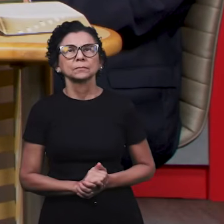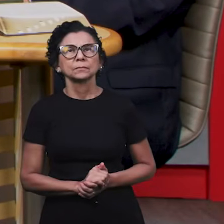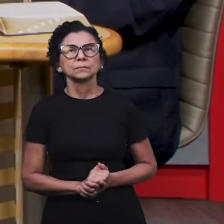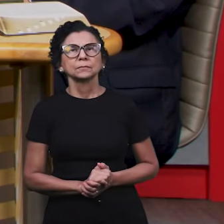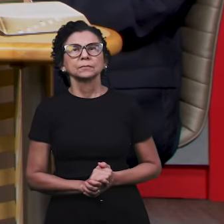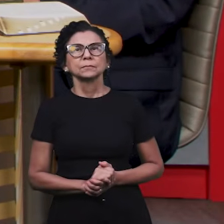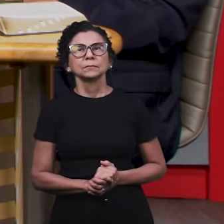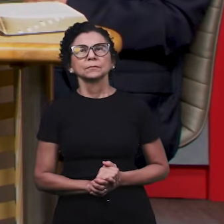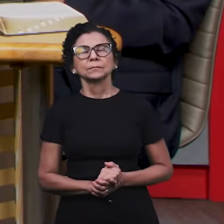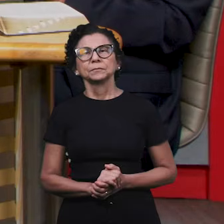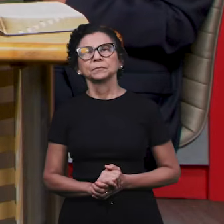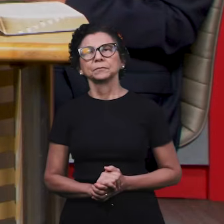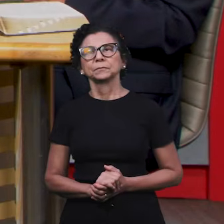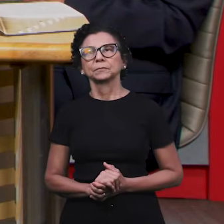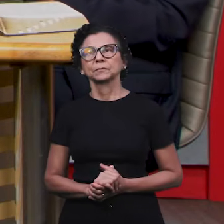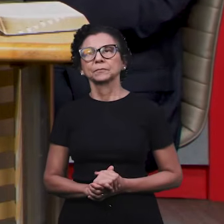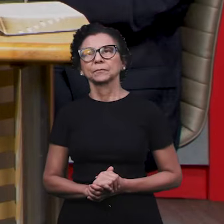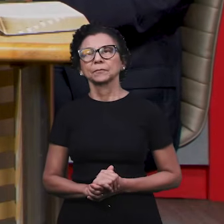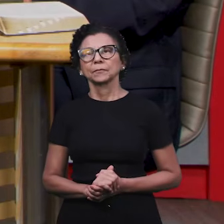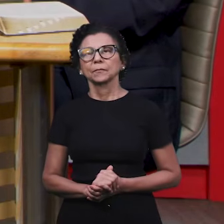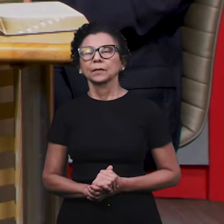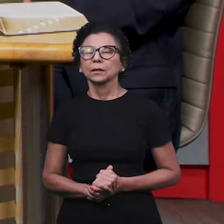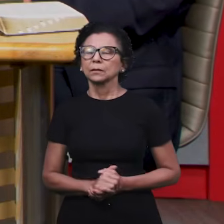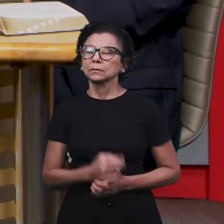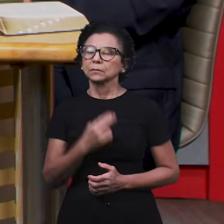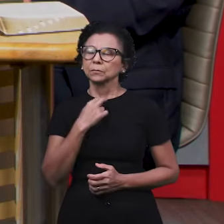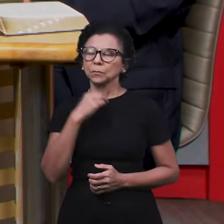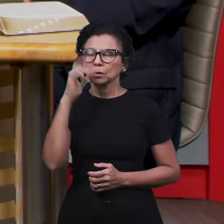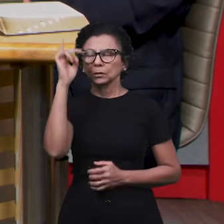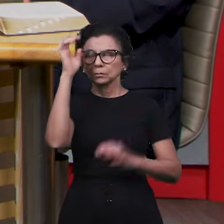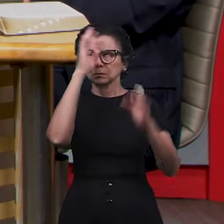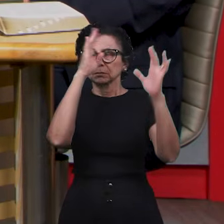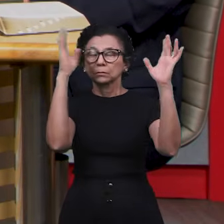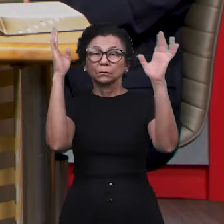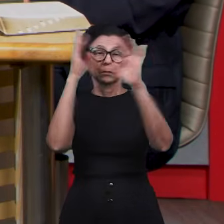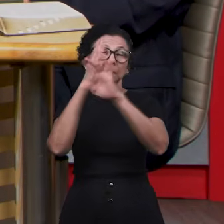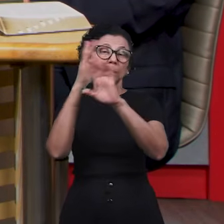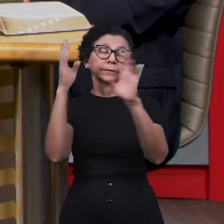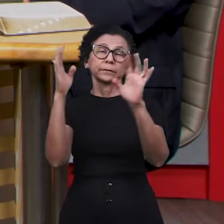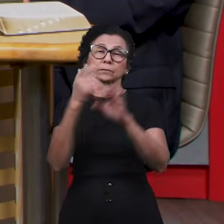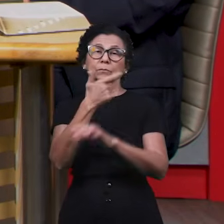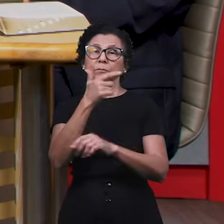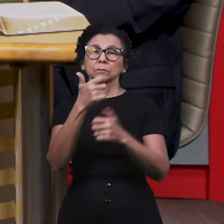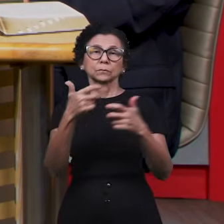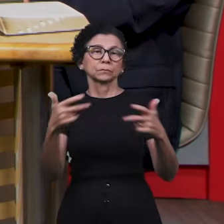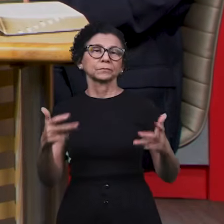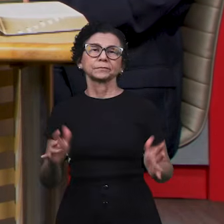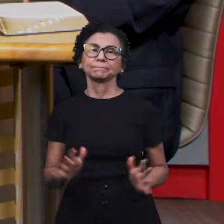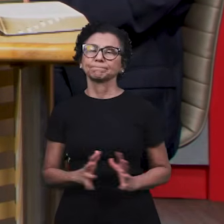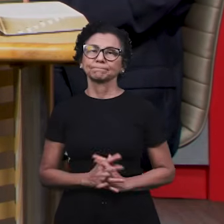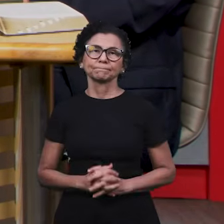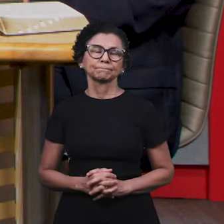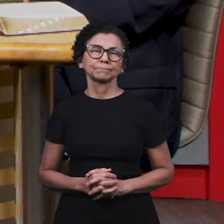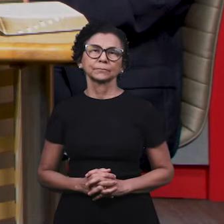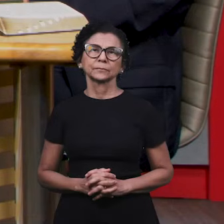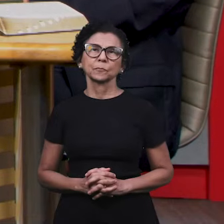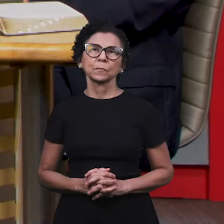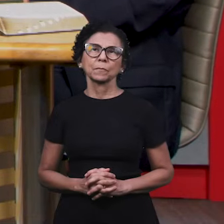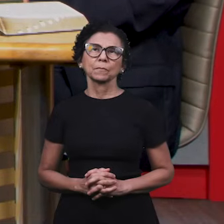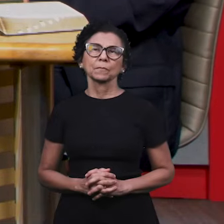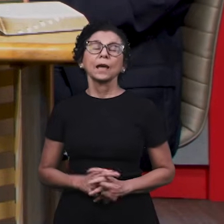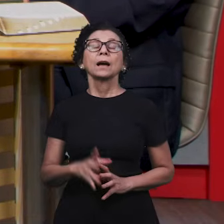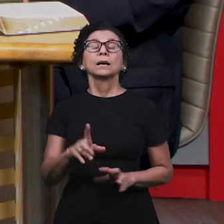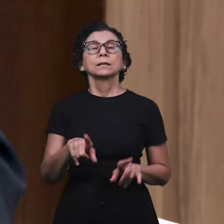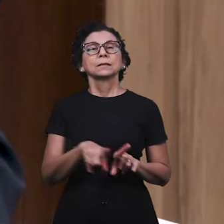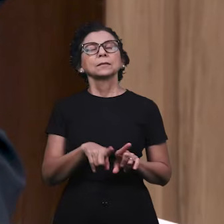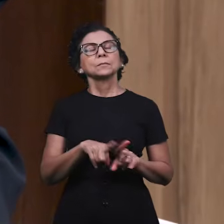Mas e todos... que isso não seja um fator de distração, no sentido de distrair com outras coisas, né? Realmente, tem ainda um